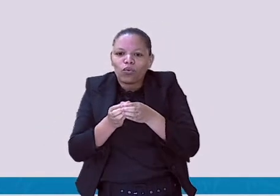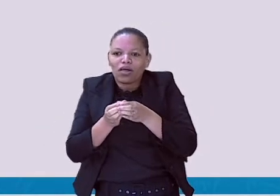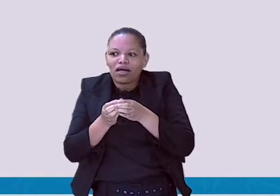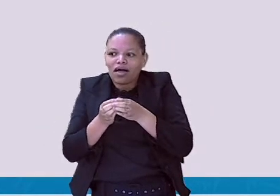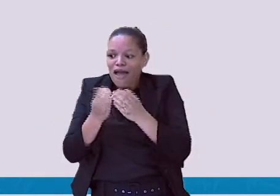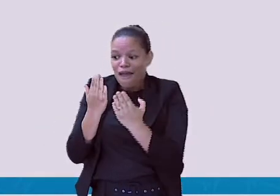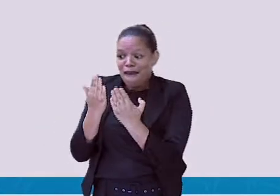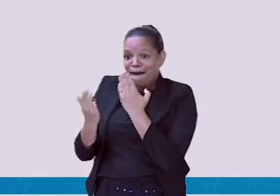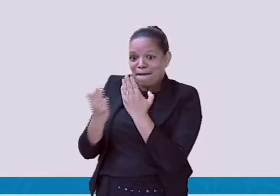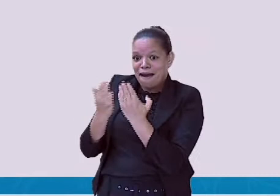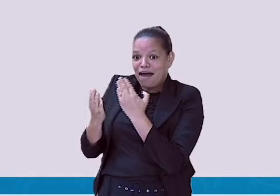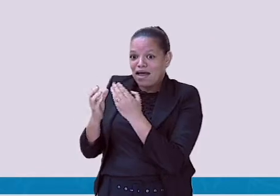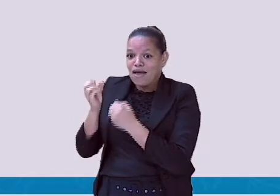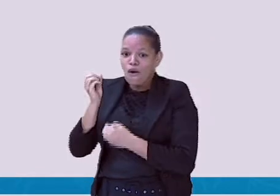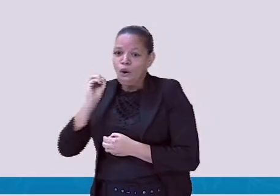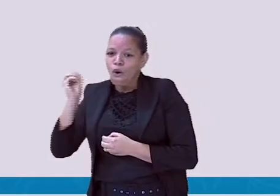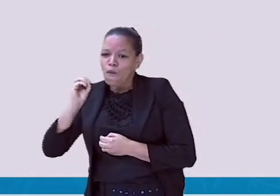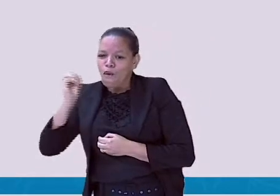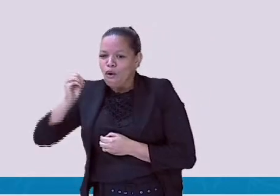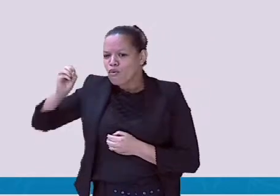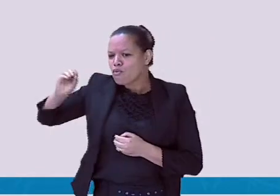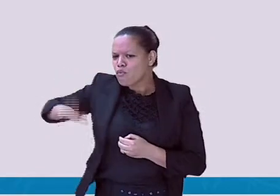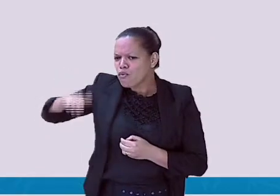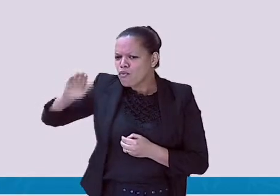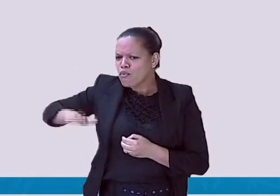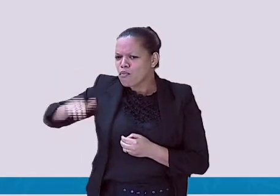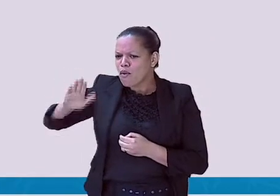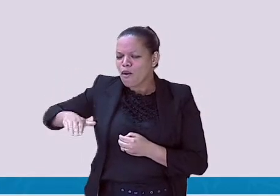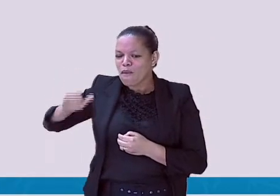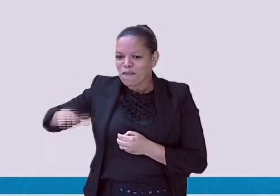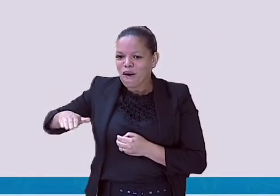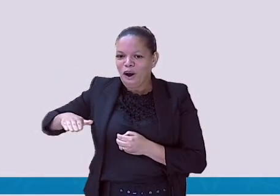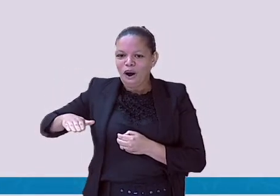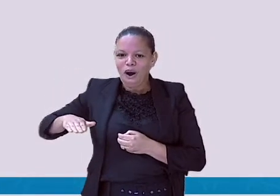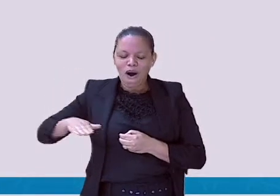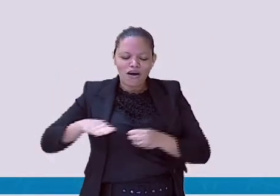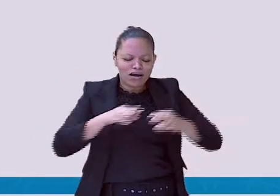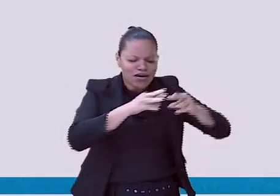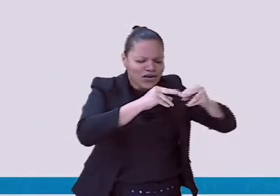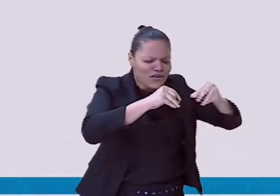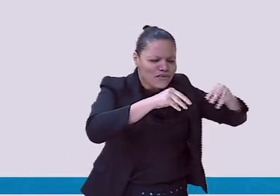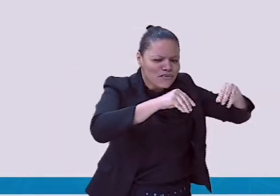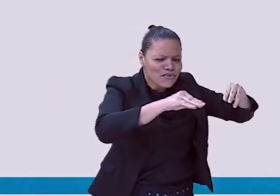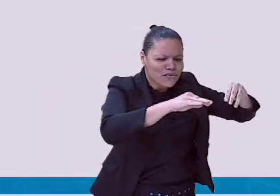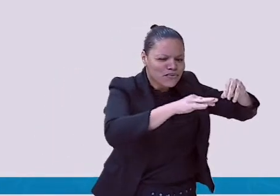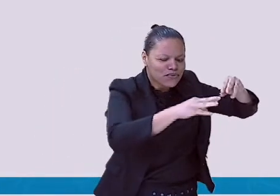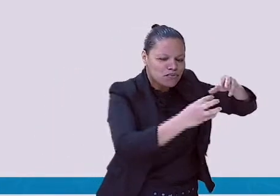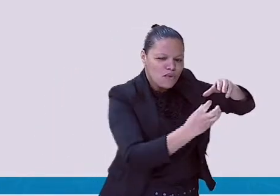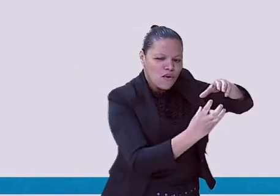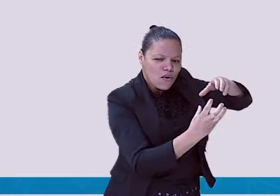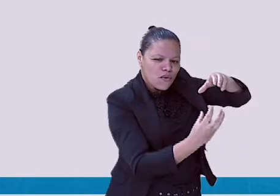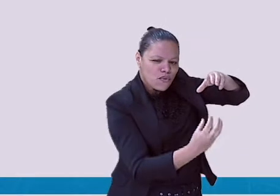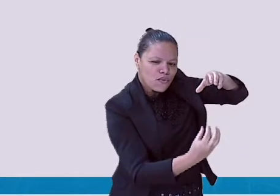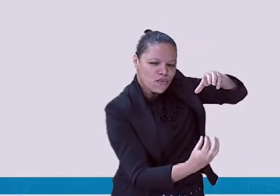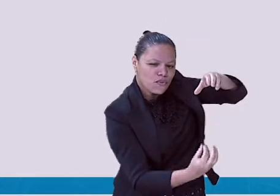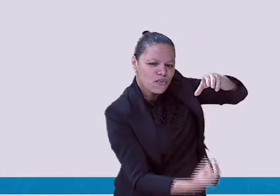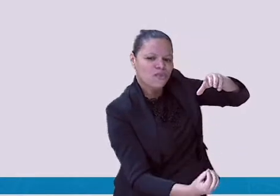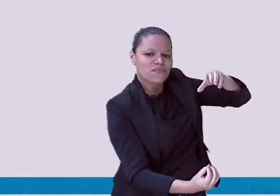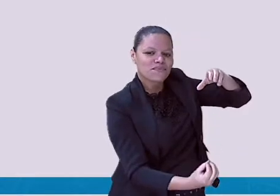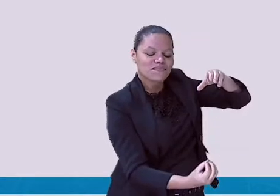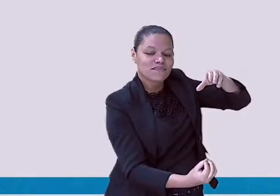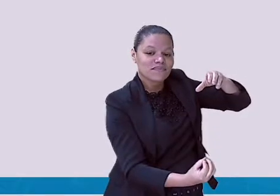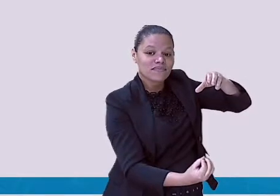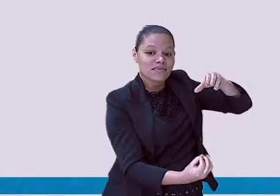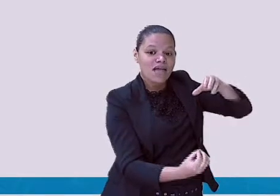enterrados na areia. As novas tartaruguinhas demoram de 45